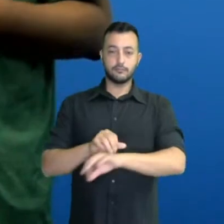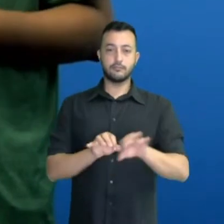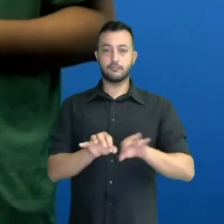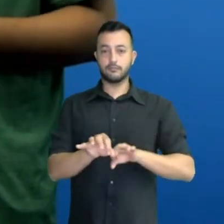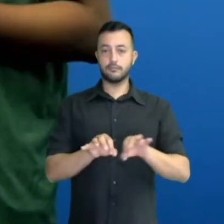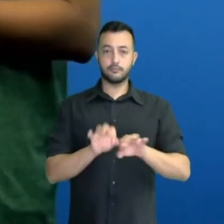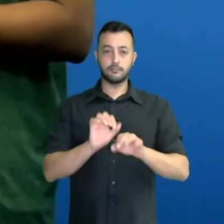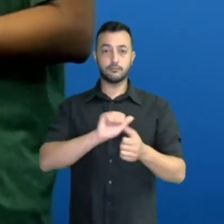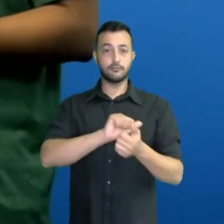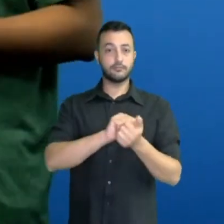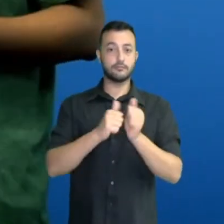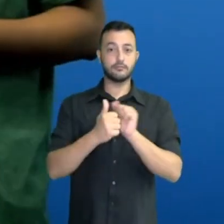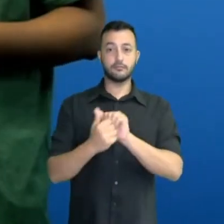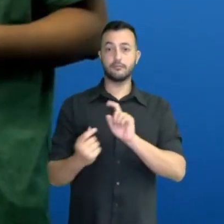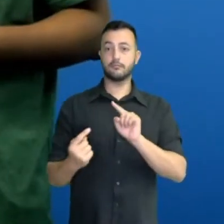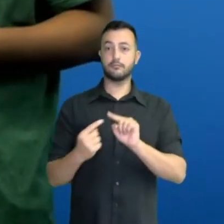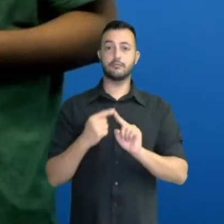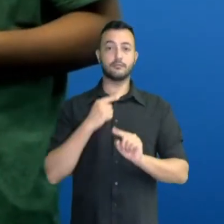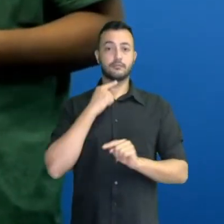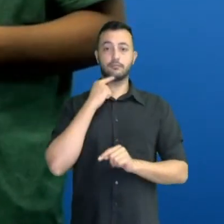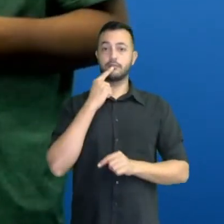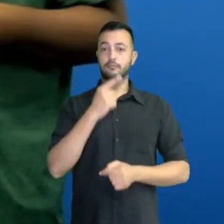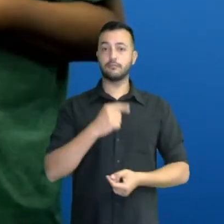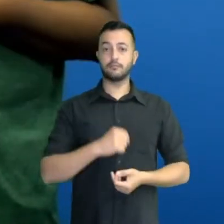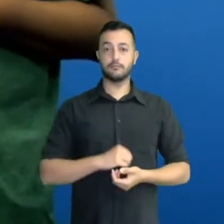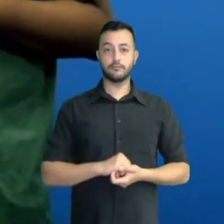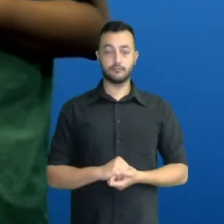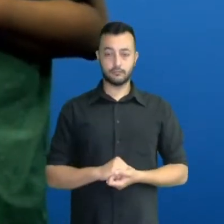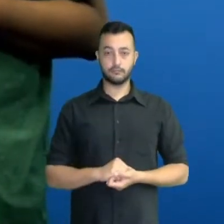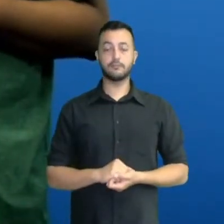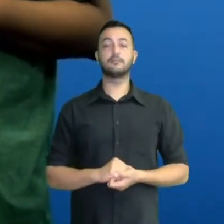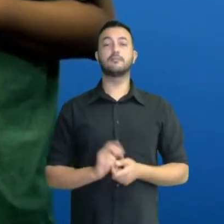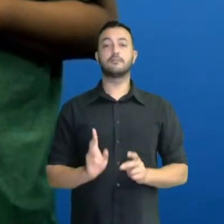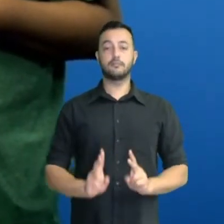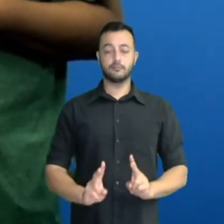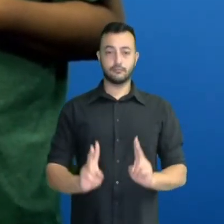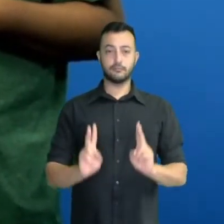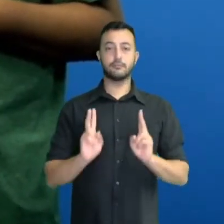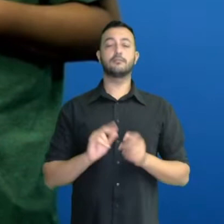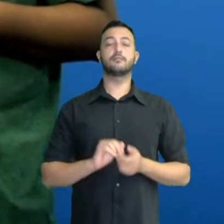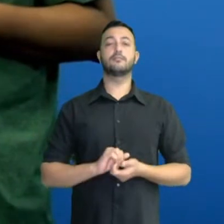adequar a esse novo cenário, ok? Então vamos em frente.